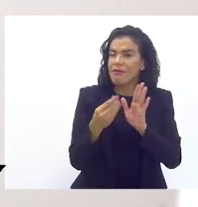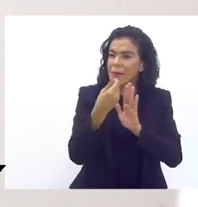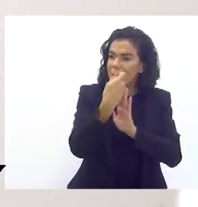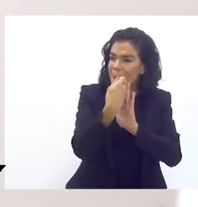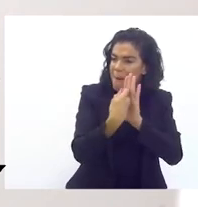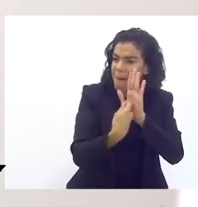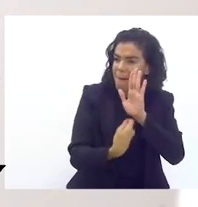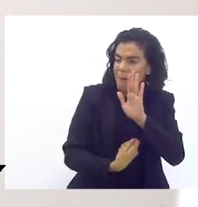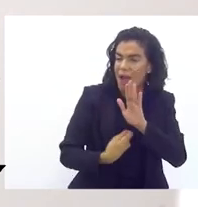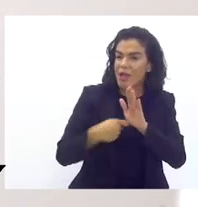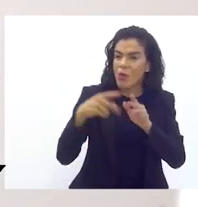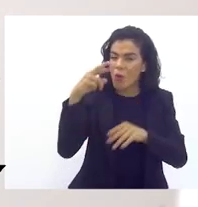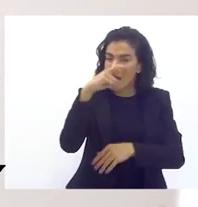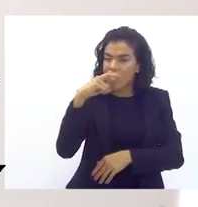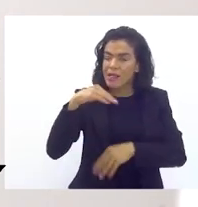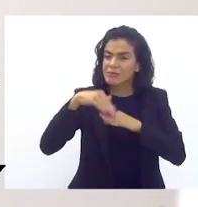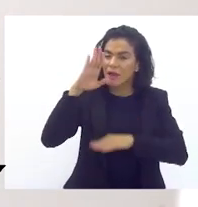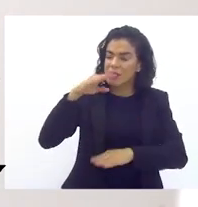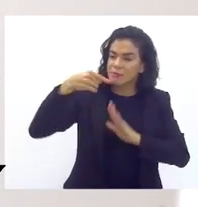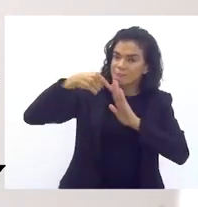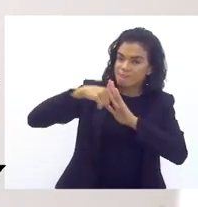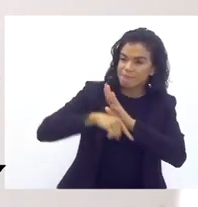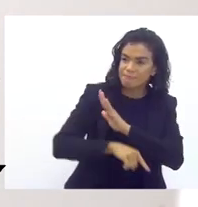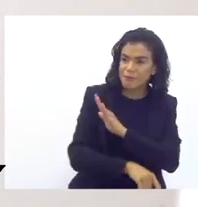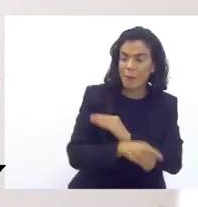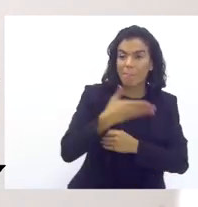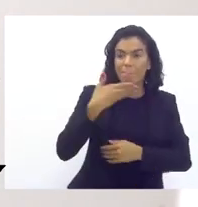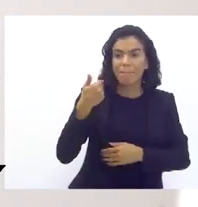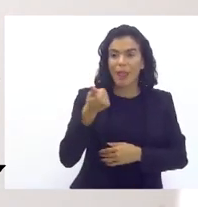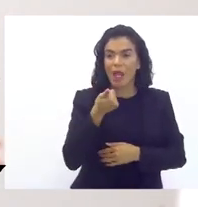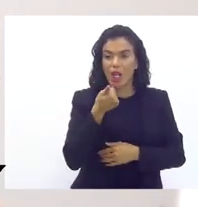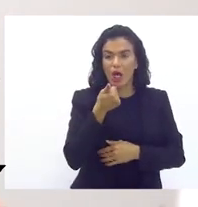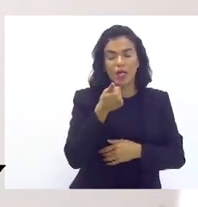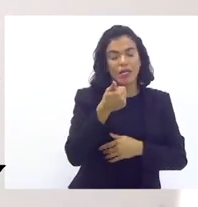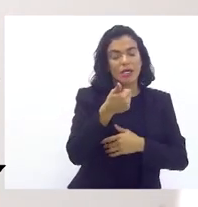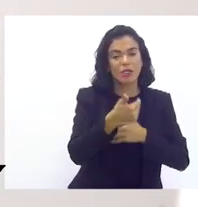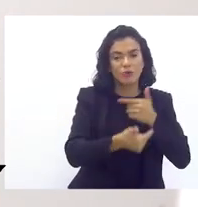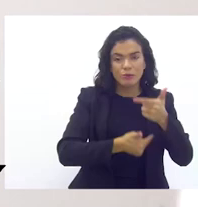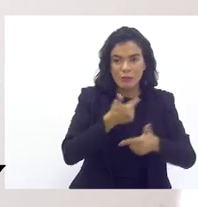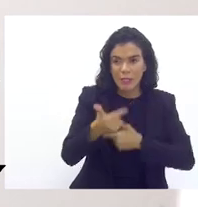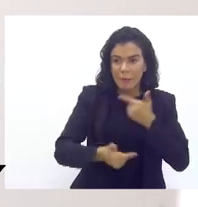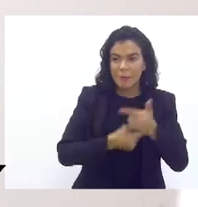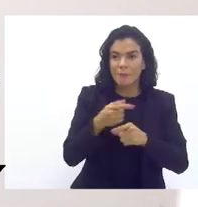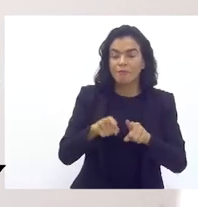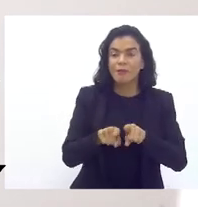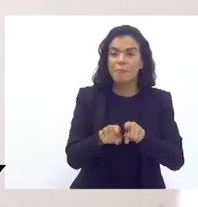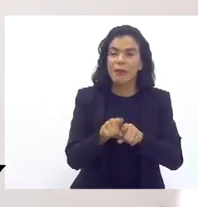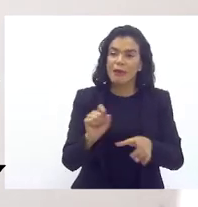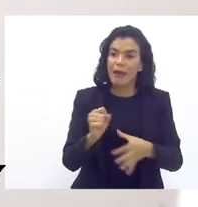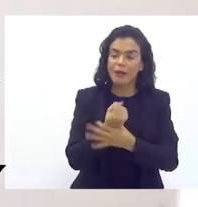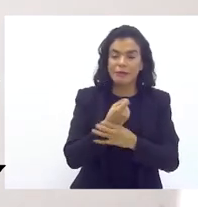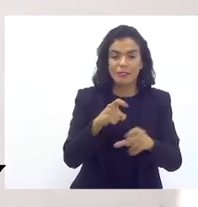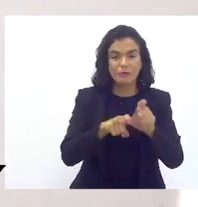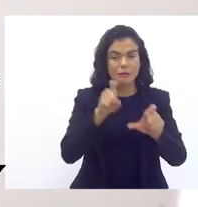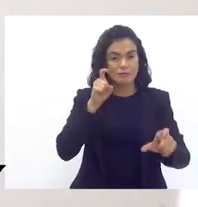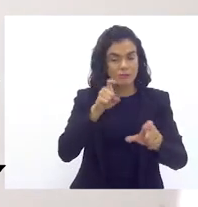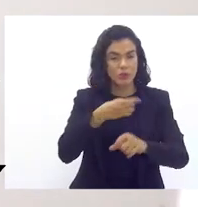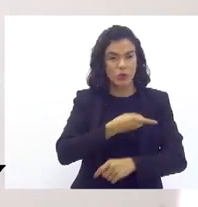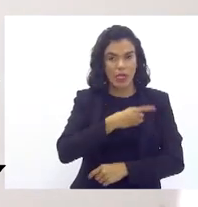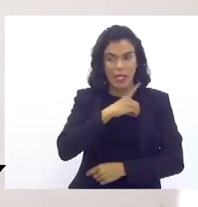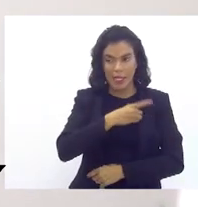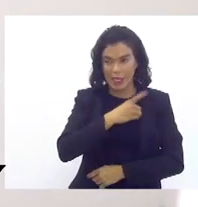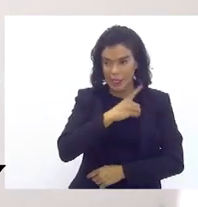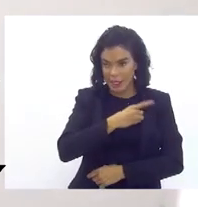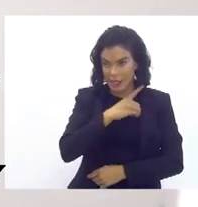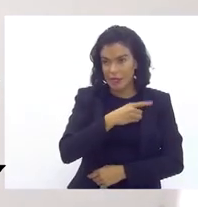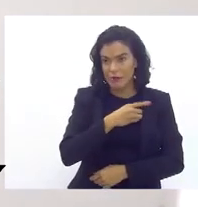aprofundada basicamente melhorando o procedimento preservando a autonomia técnico jurídica dos Delegados né para